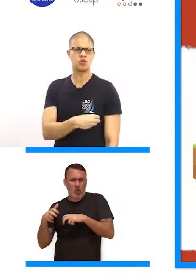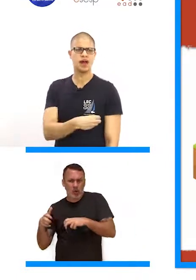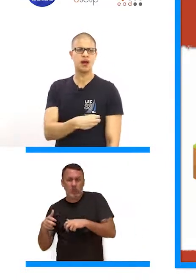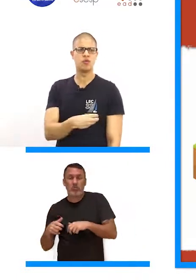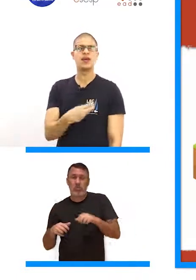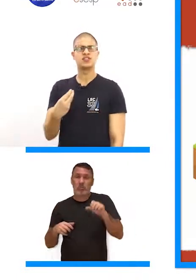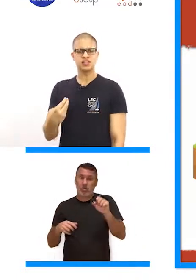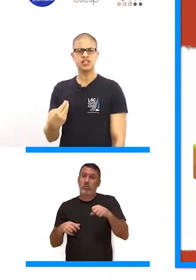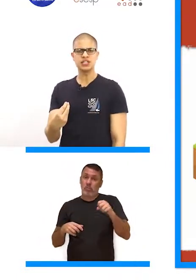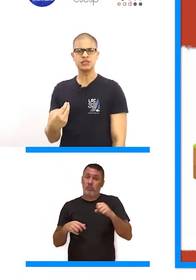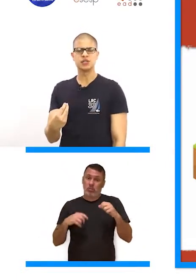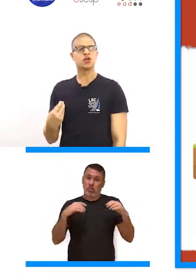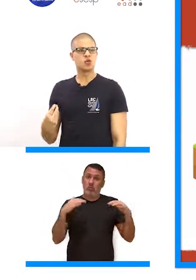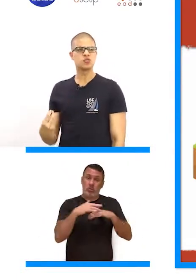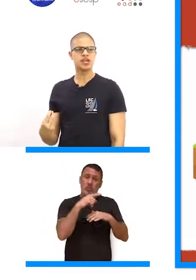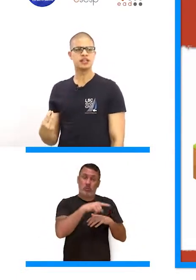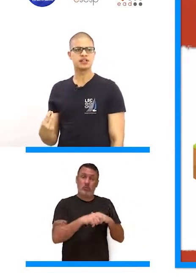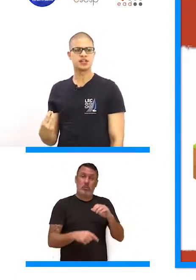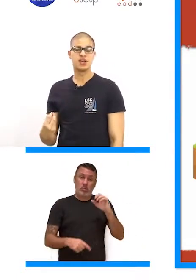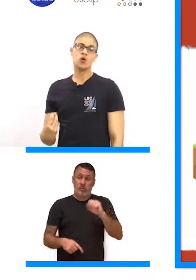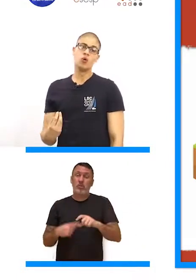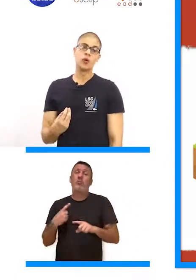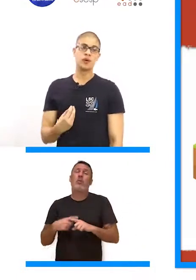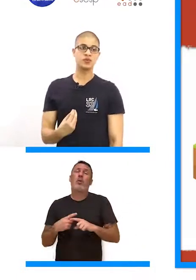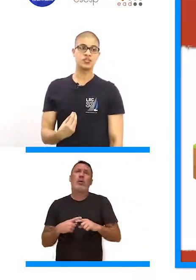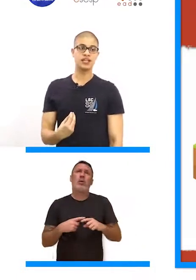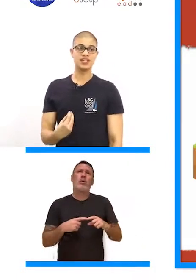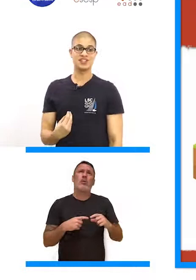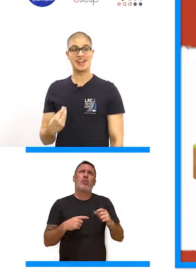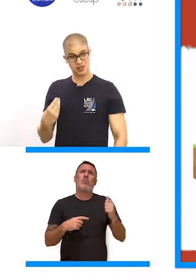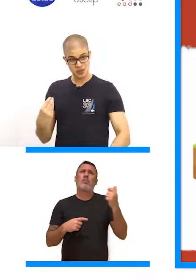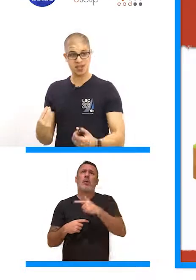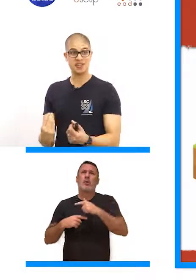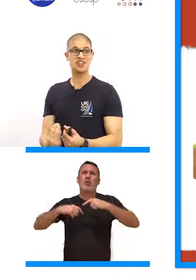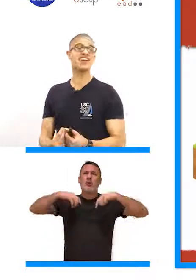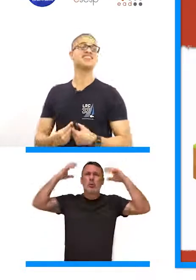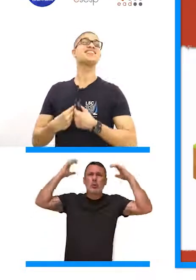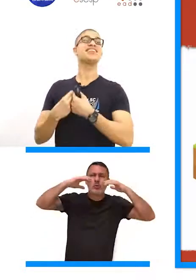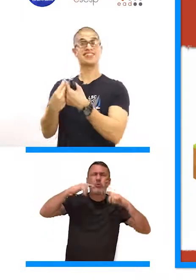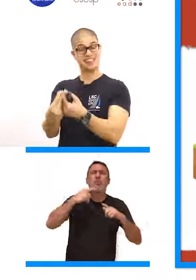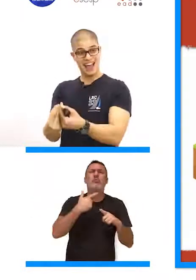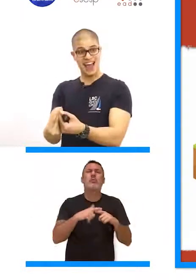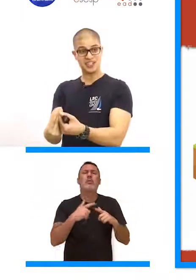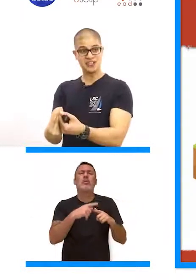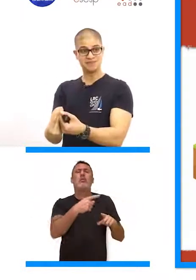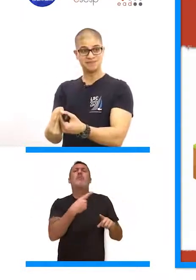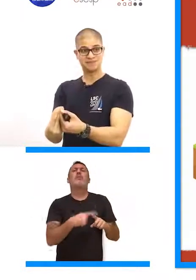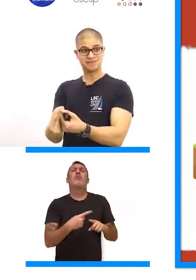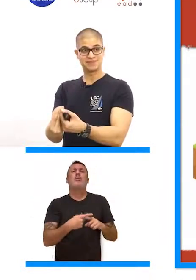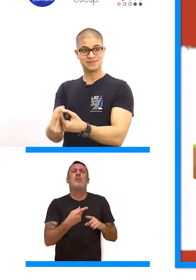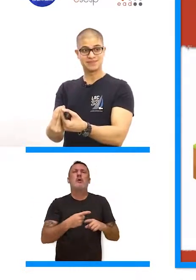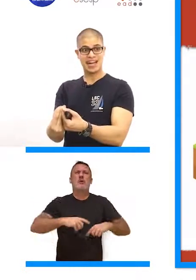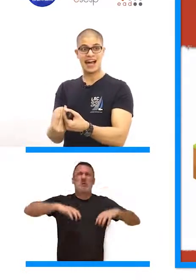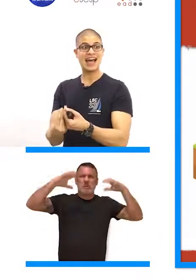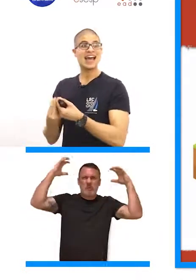uma área rural? Sim, com certeza. O problema é o seguinte, é justamente essa intensidade,